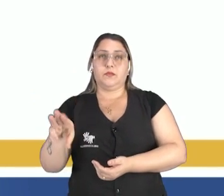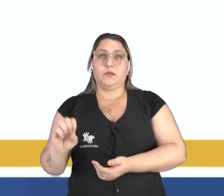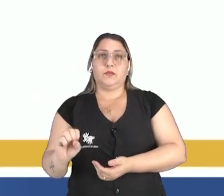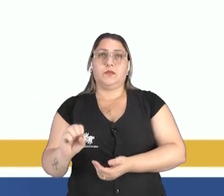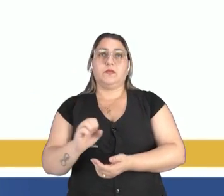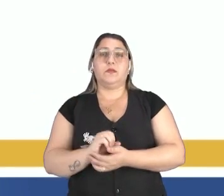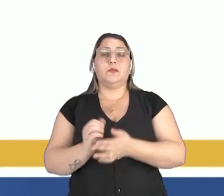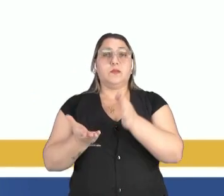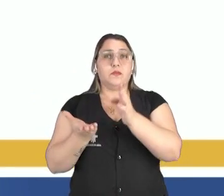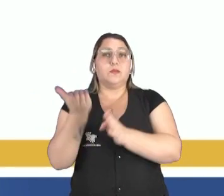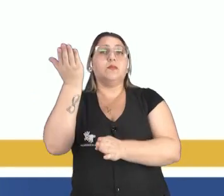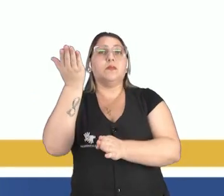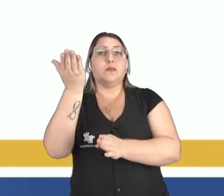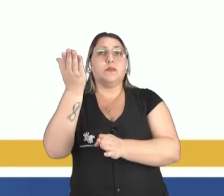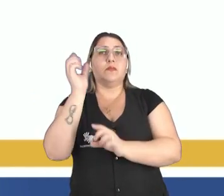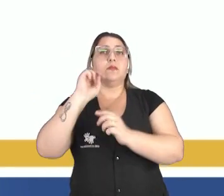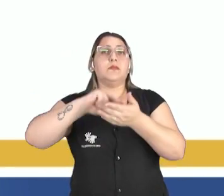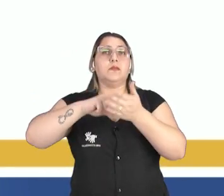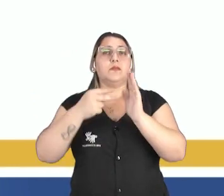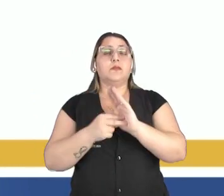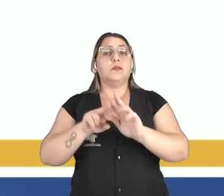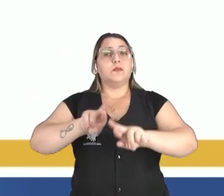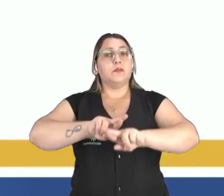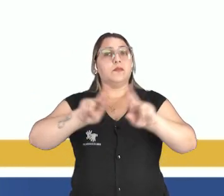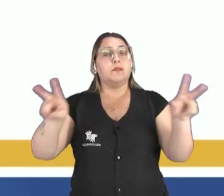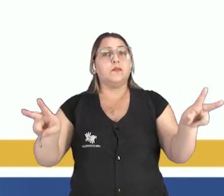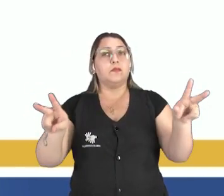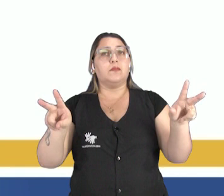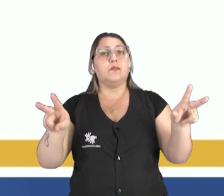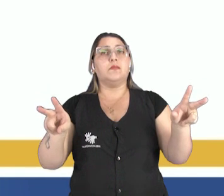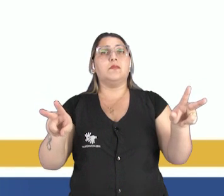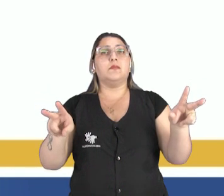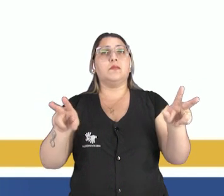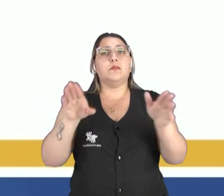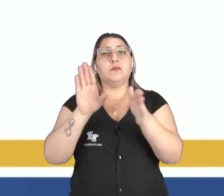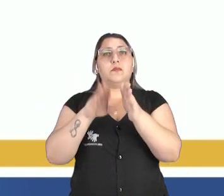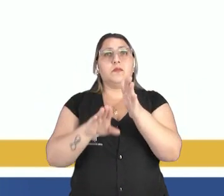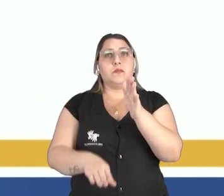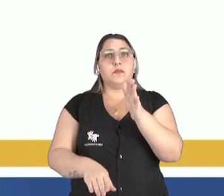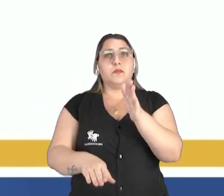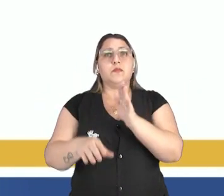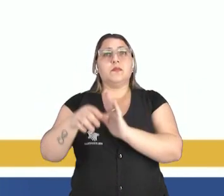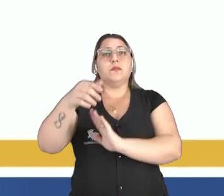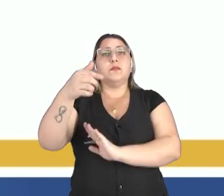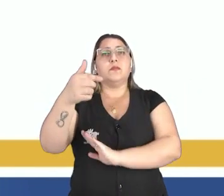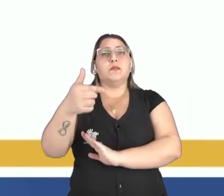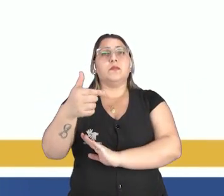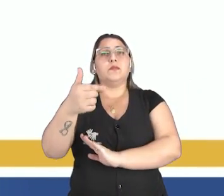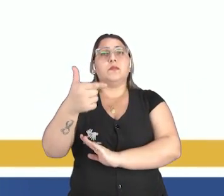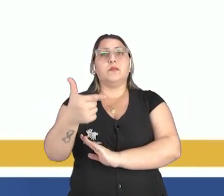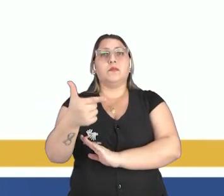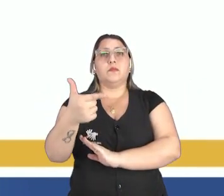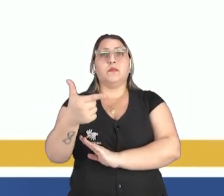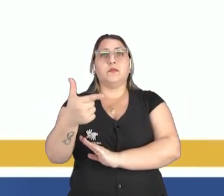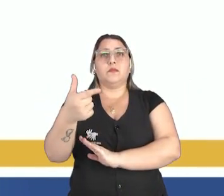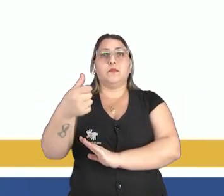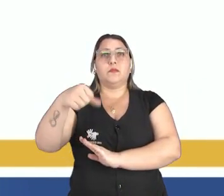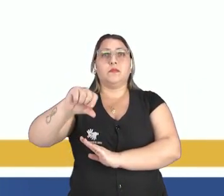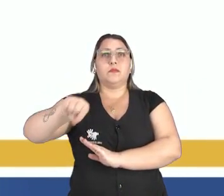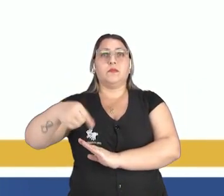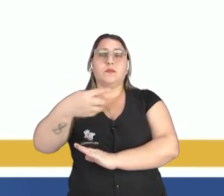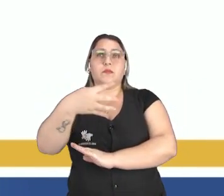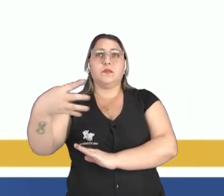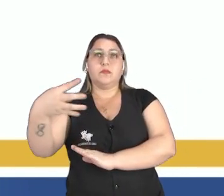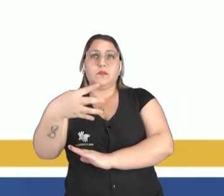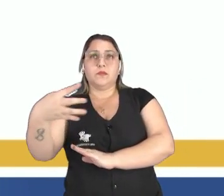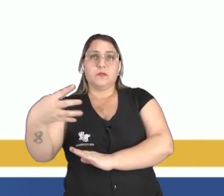está passando. Então, isso quer dizer que a diferença do que deu aqui menos o que eu tenho de volume vai me dar justamente, tá,